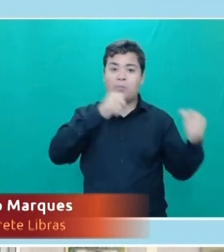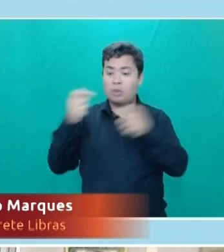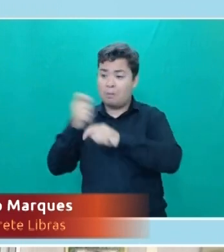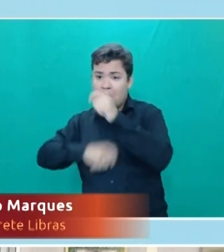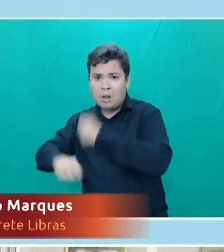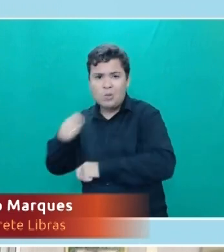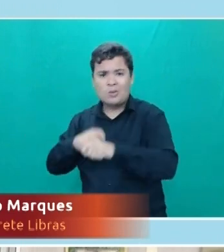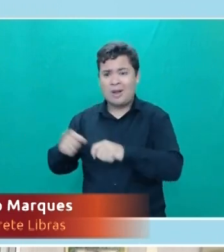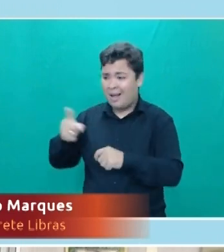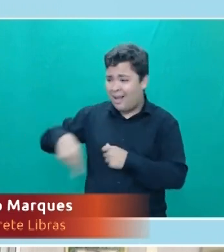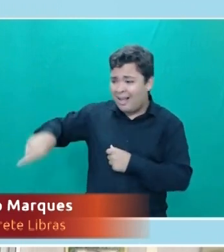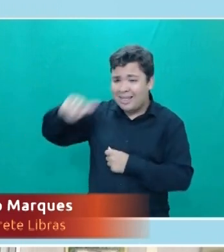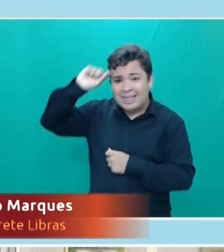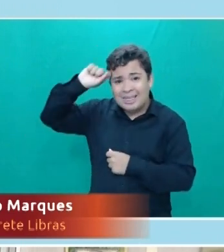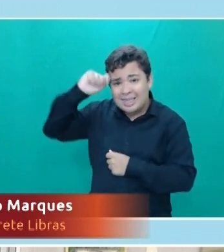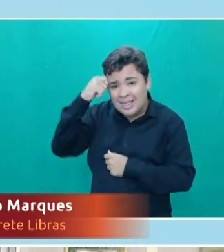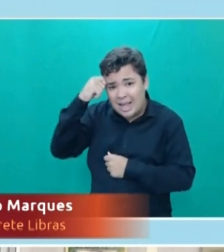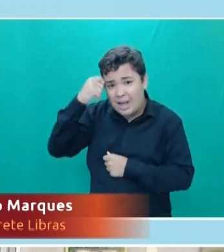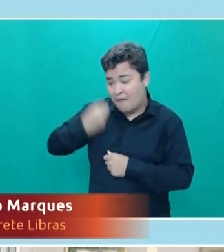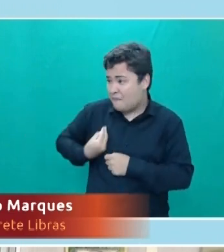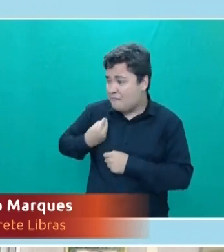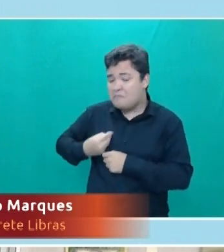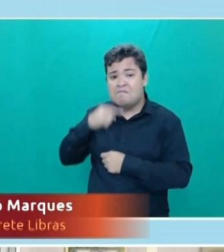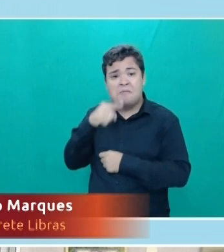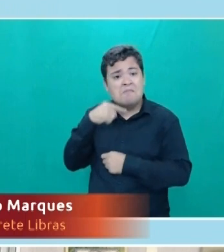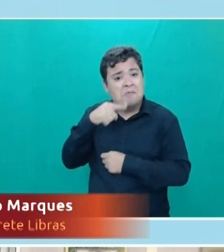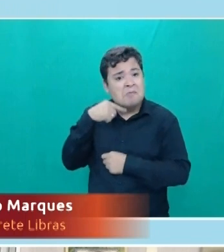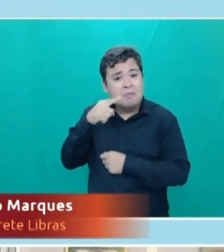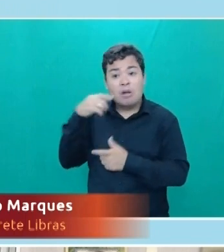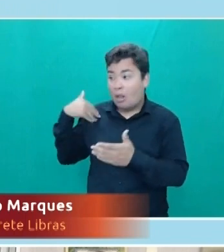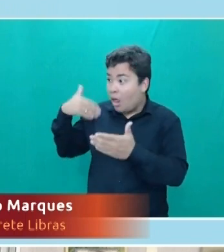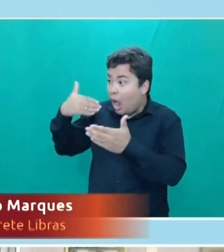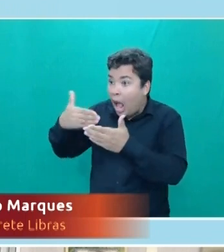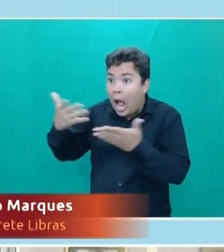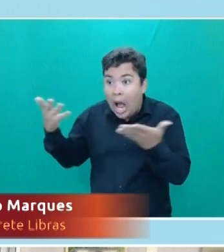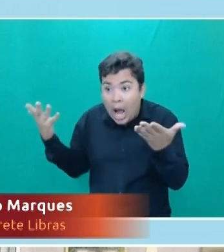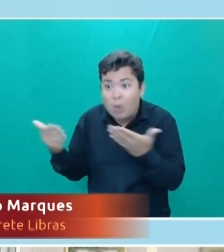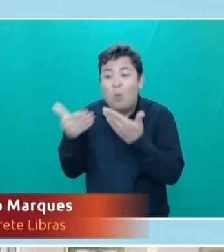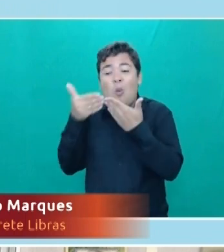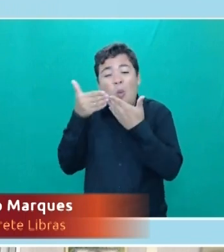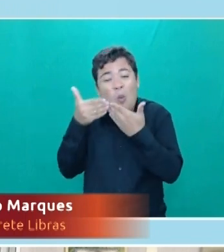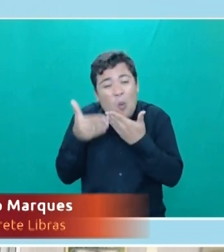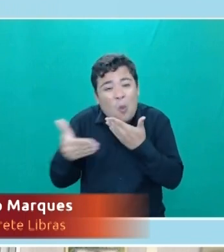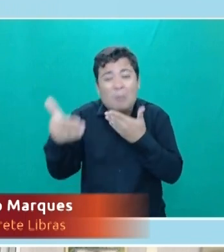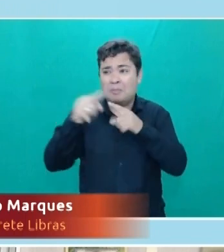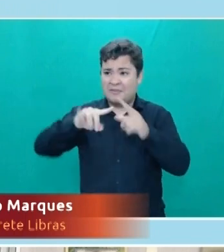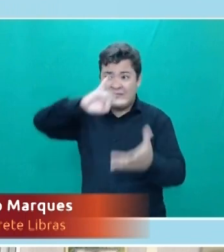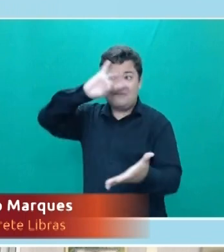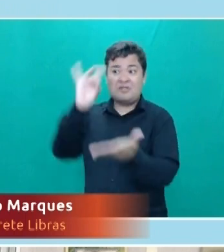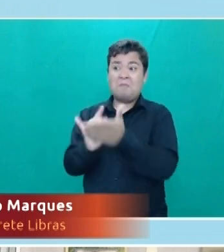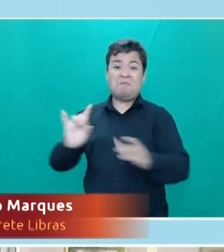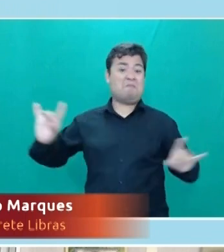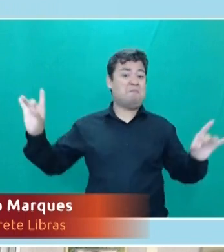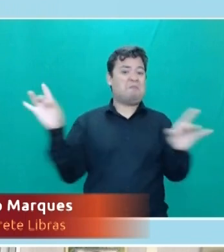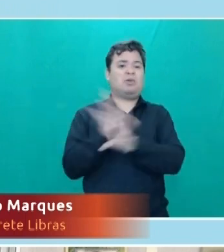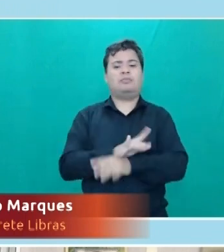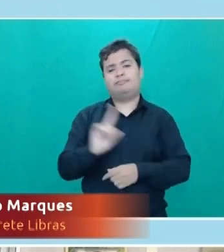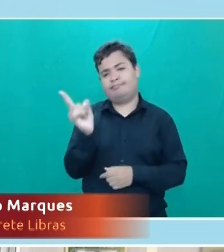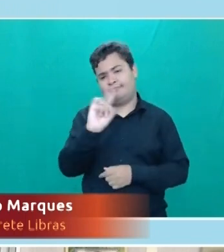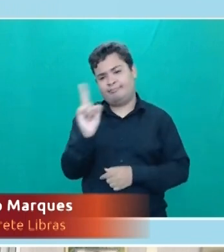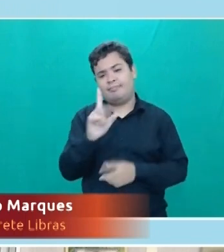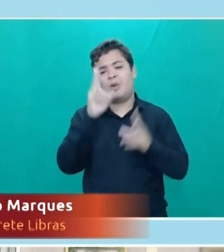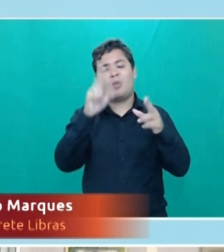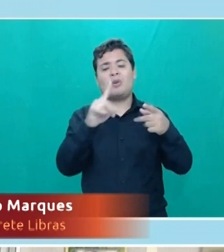população não vivenciou até os dias atuais. E nem tampouco vivencia, né? Porque hoje, por exemplo, que Bartira falou sobre a questão